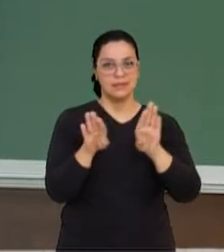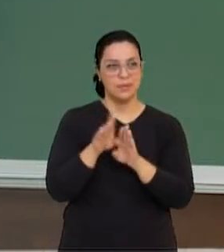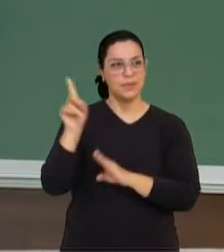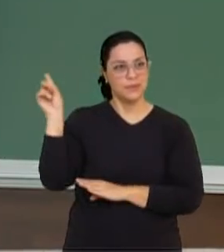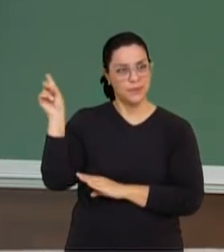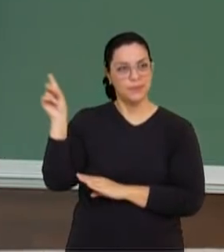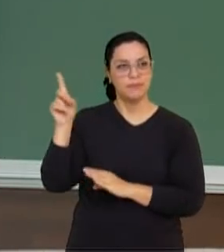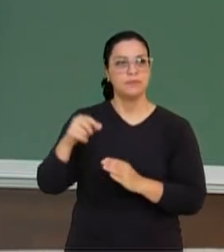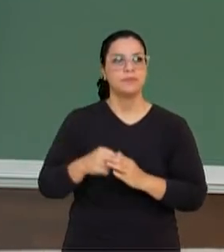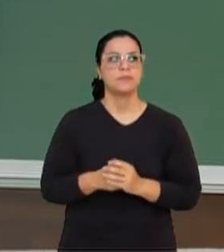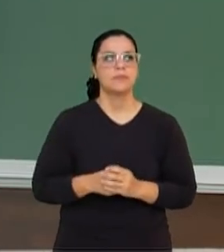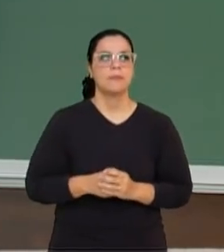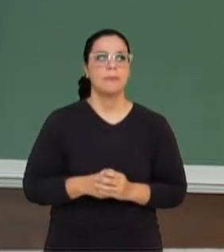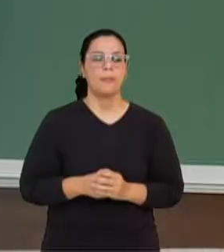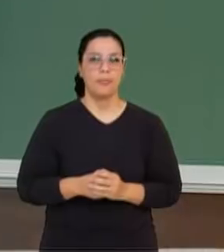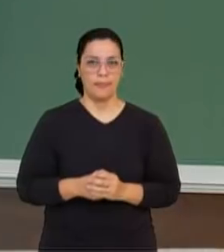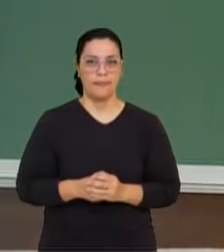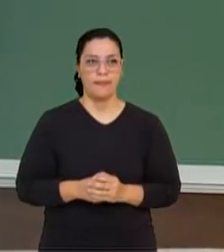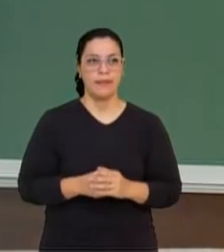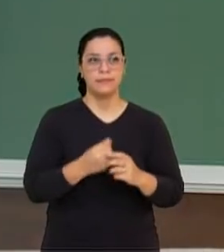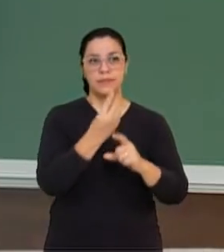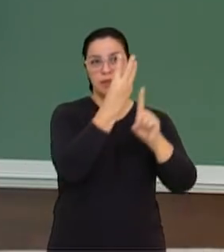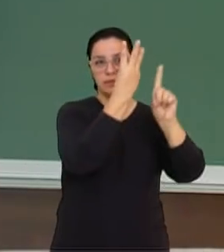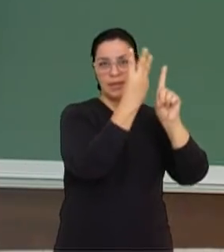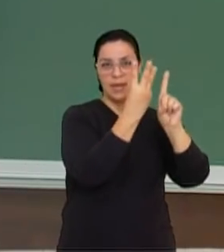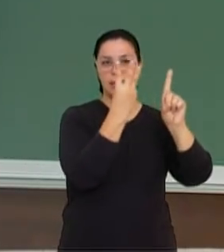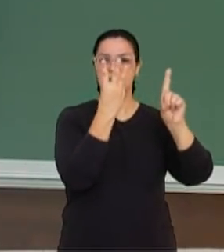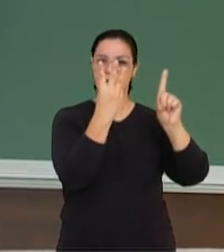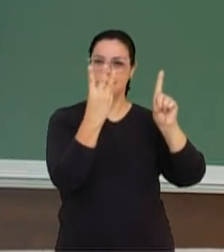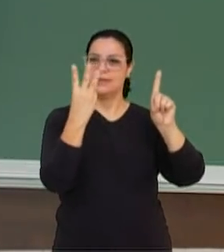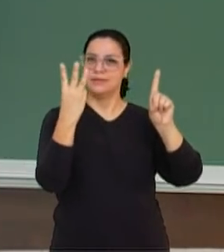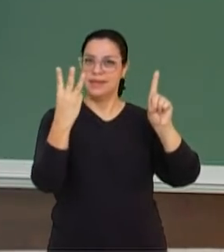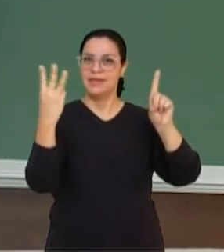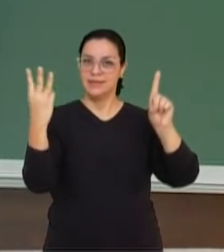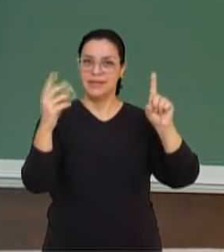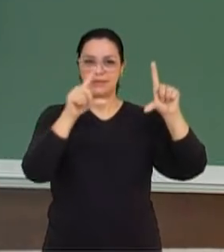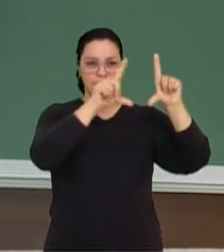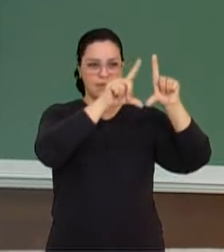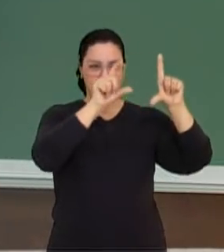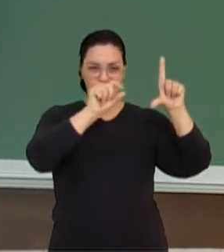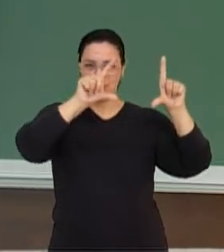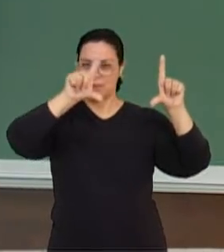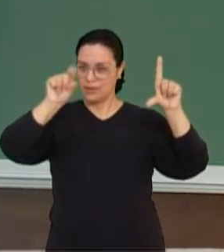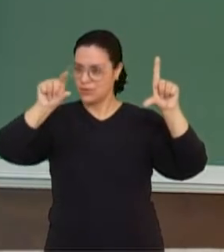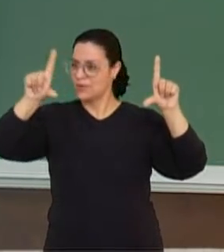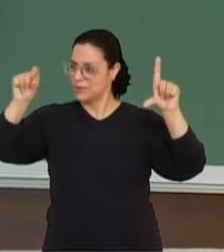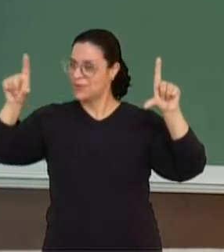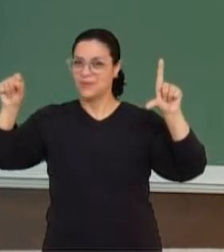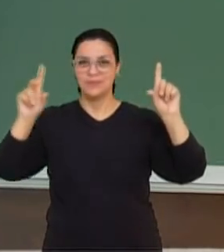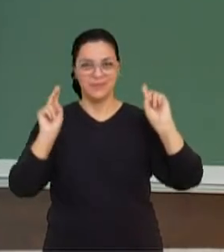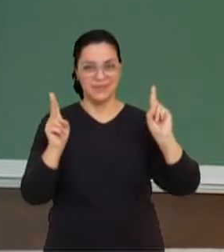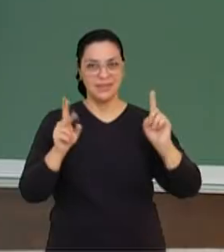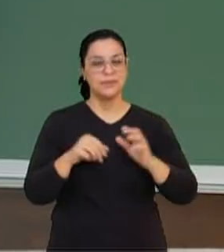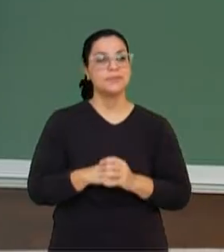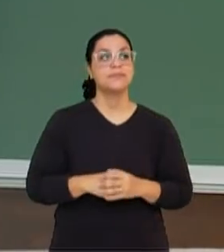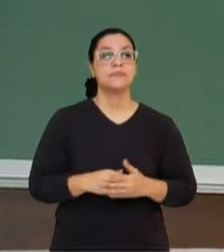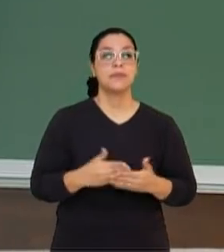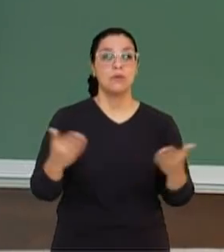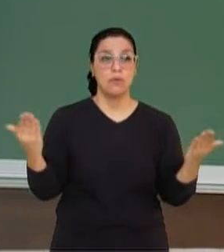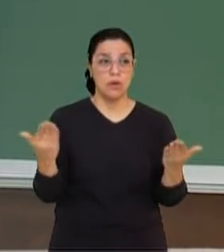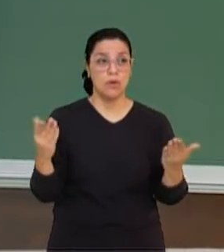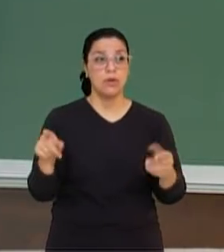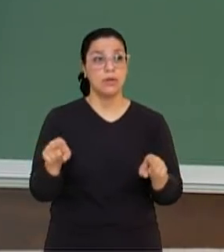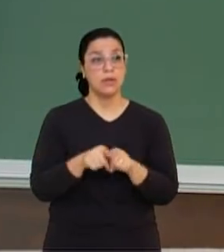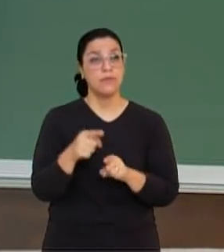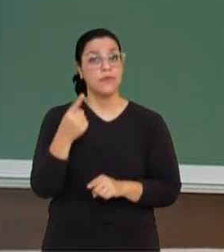3. Então, eu dividi aqui e fui colocando 3 em cada espacinho, não é verdade? Então, eu